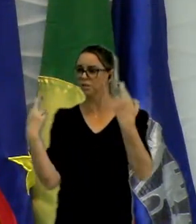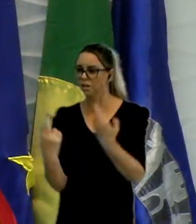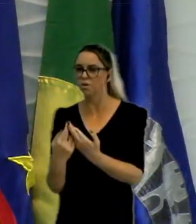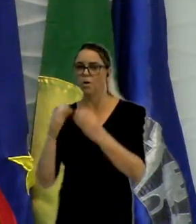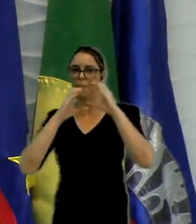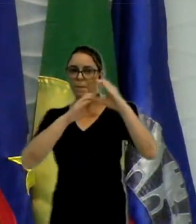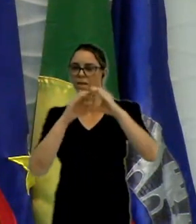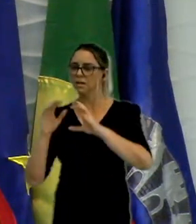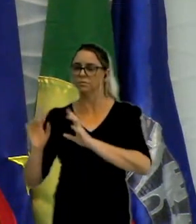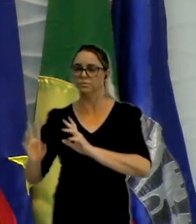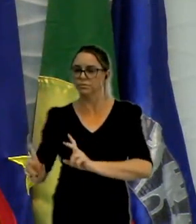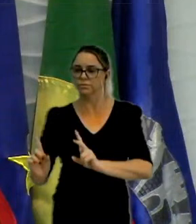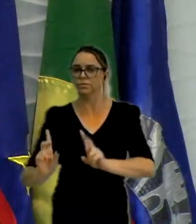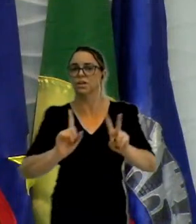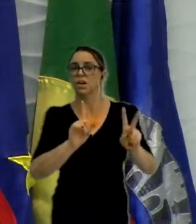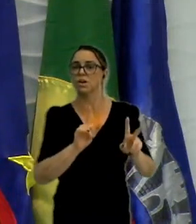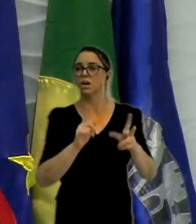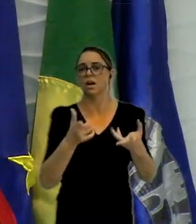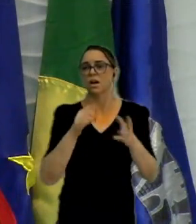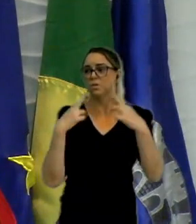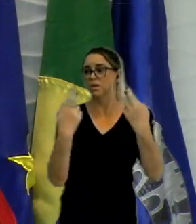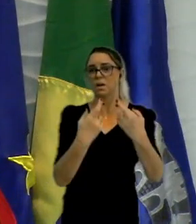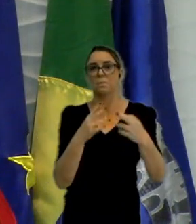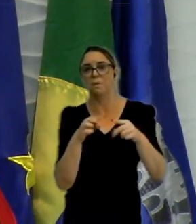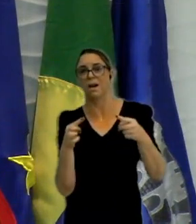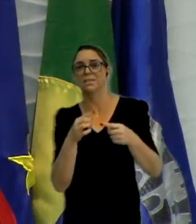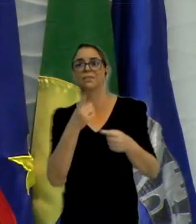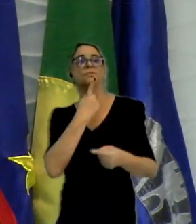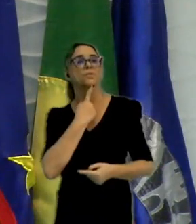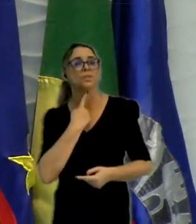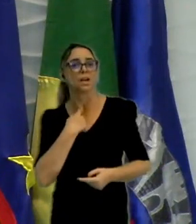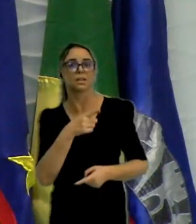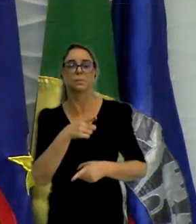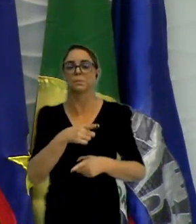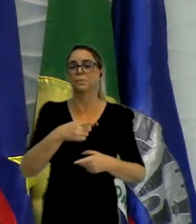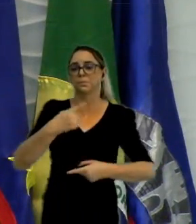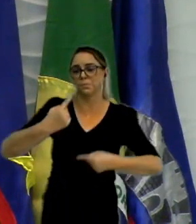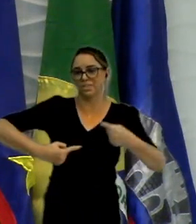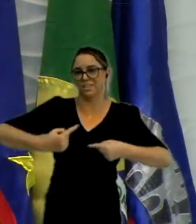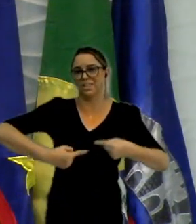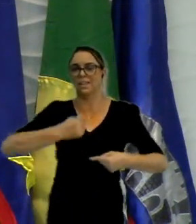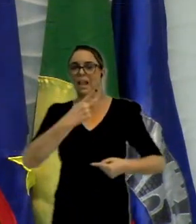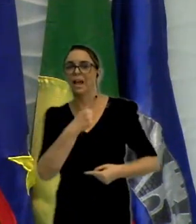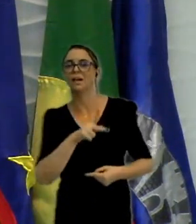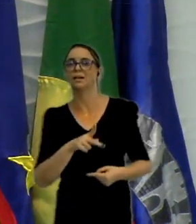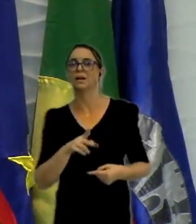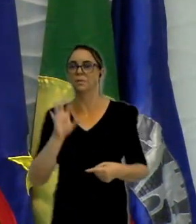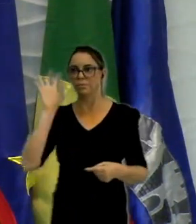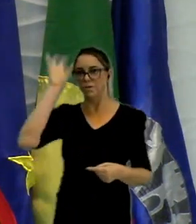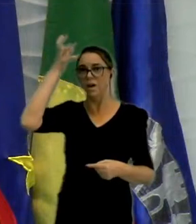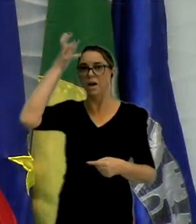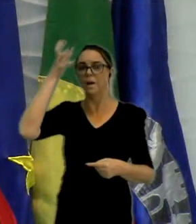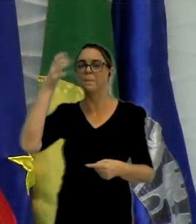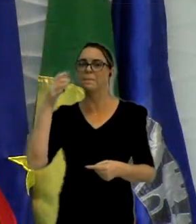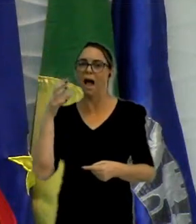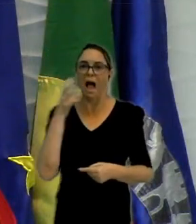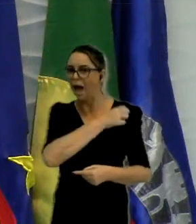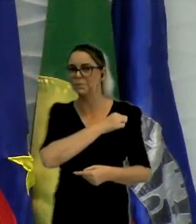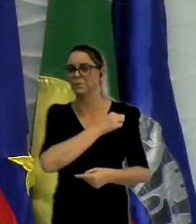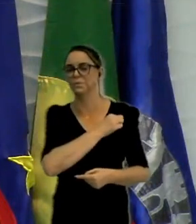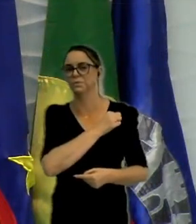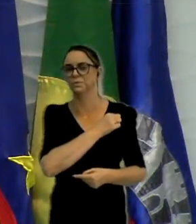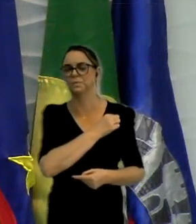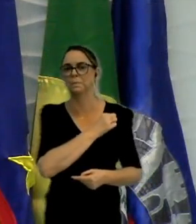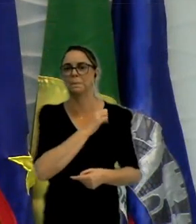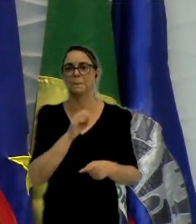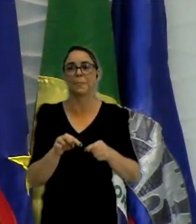Compesa. Agora não depende só da vontade política dela. A vontade política dela é que fosse resolvida essa questão o quanto antes.